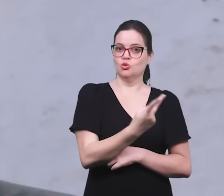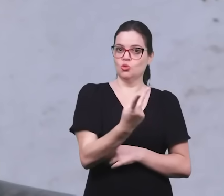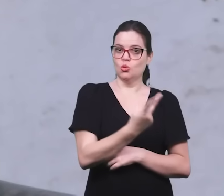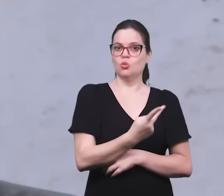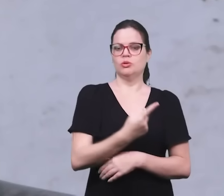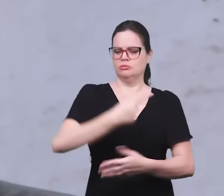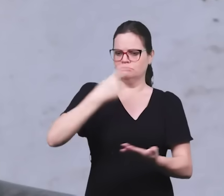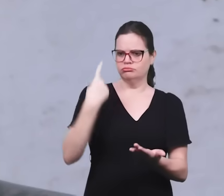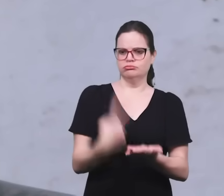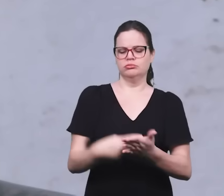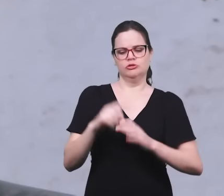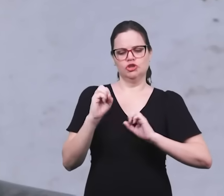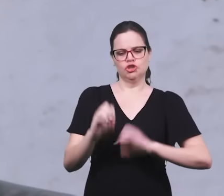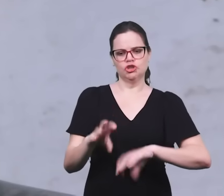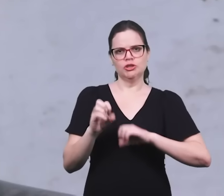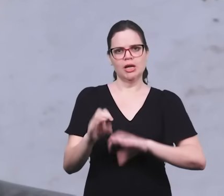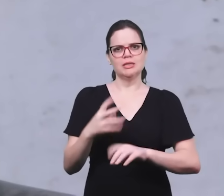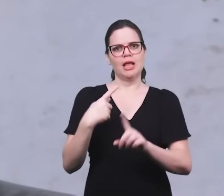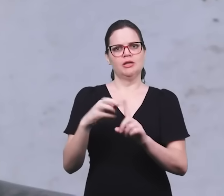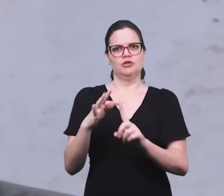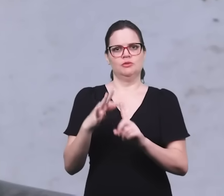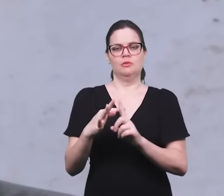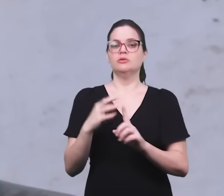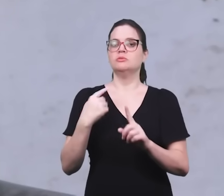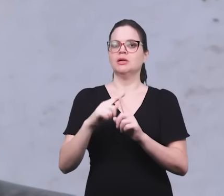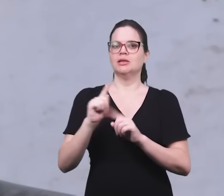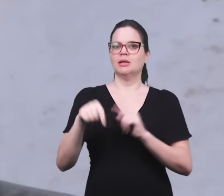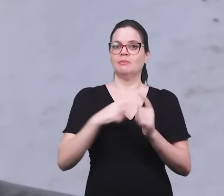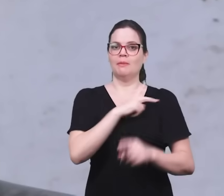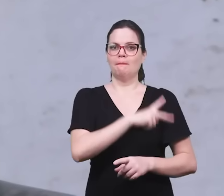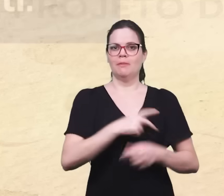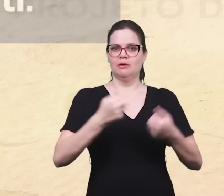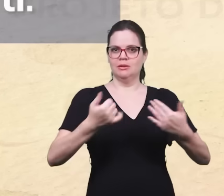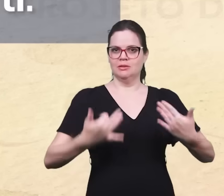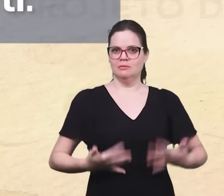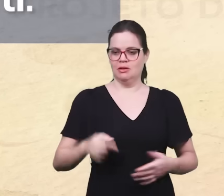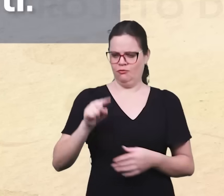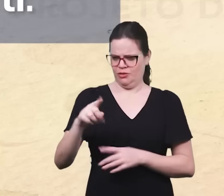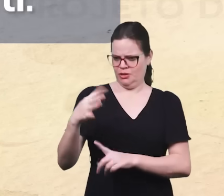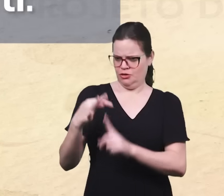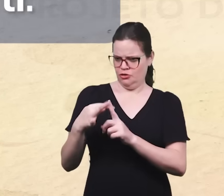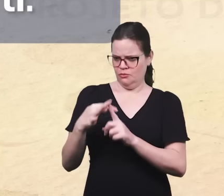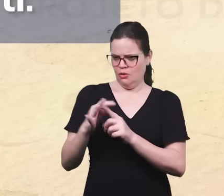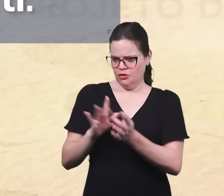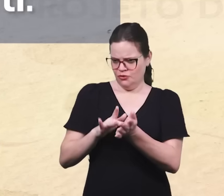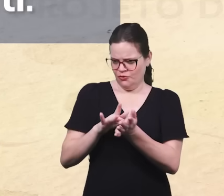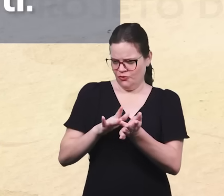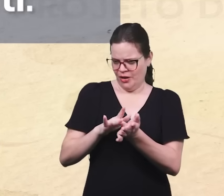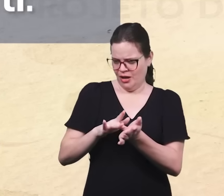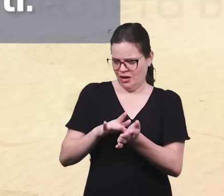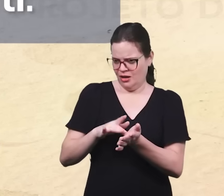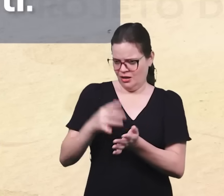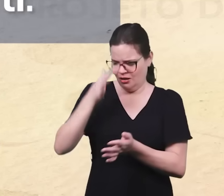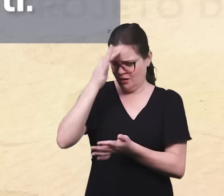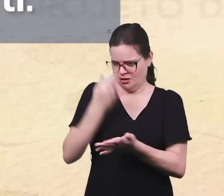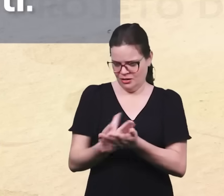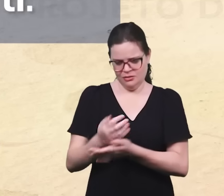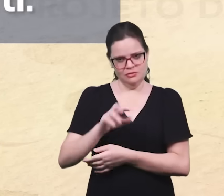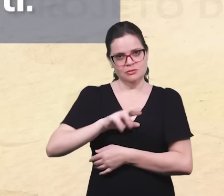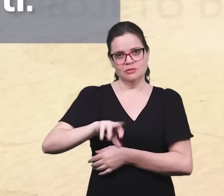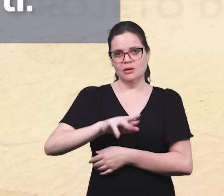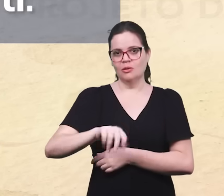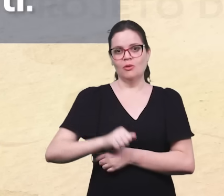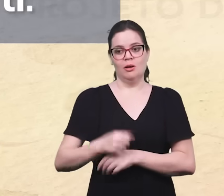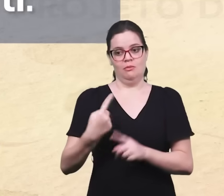bom. com ele, né? Com ele, porque depois o apóstolo fala: olha, a fé não fingida que habita em ti, habitou